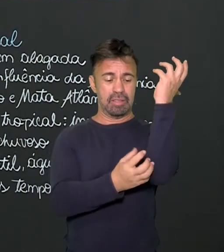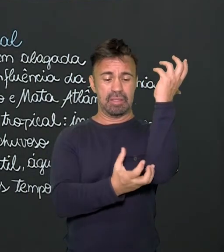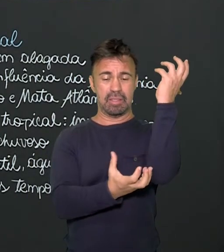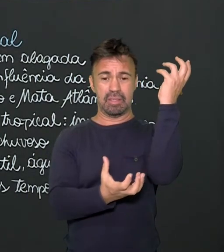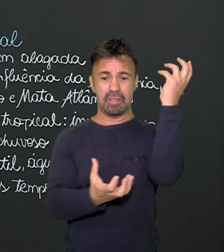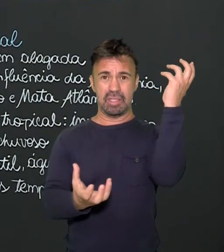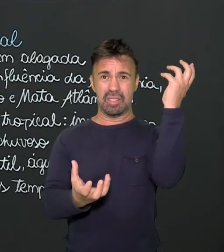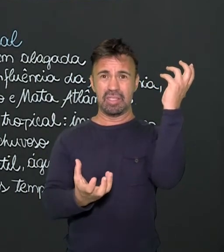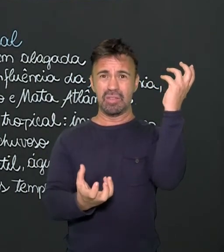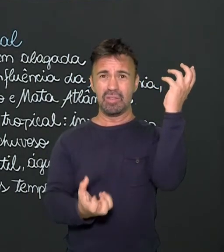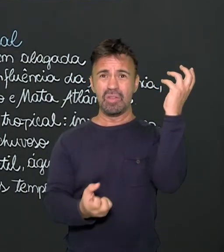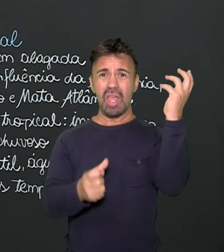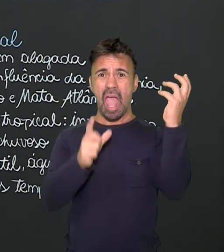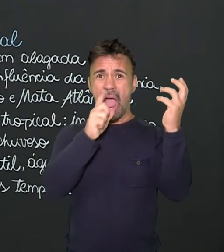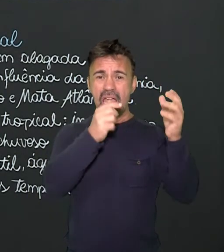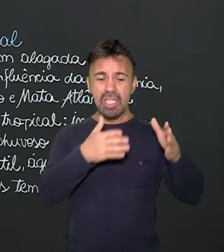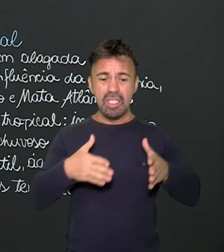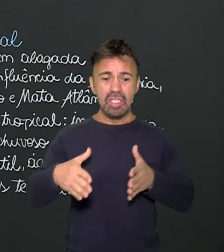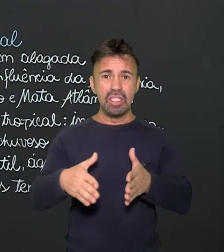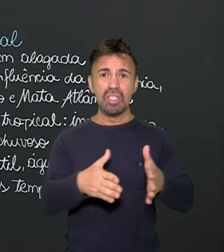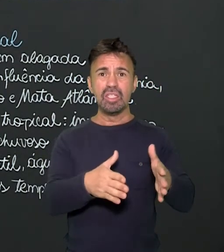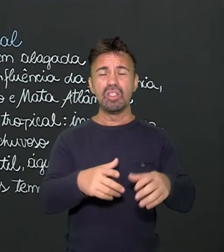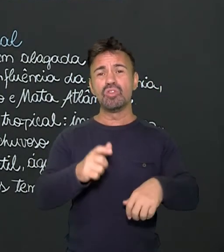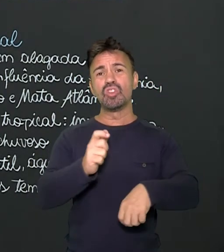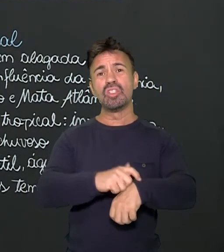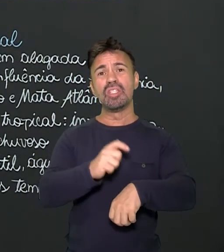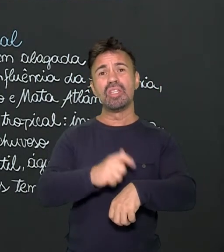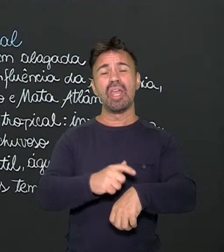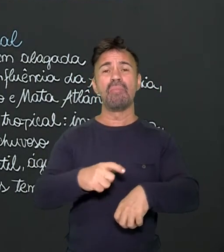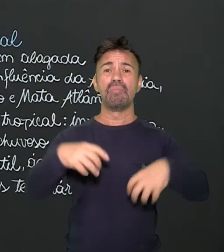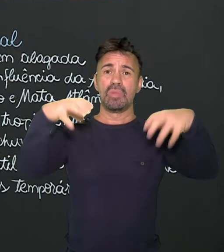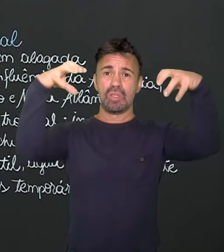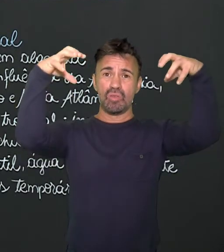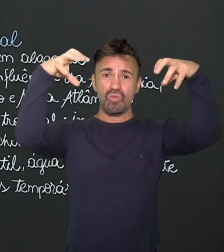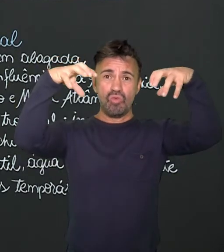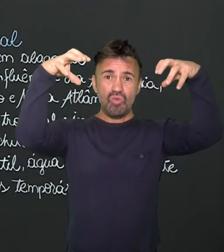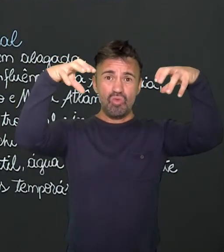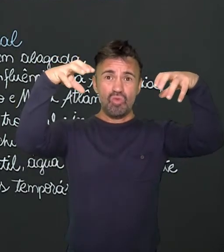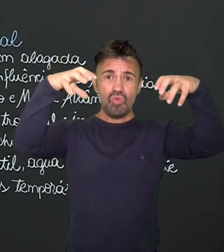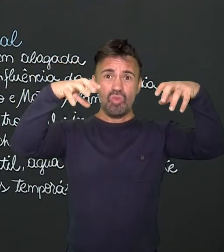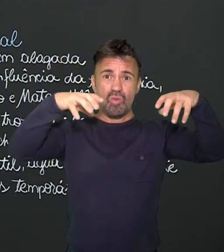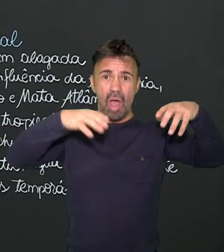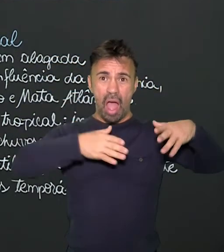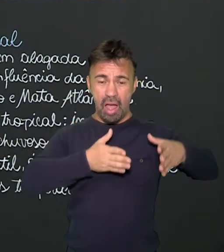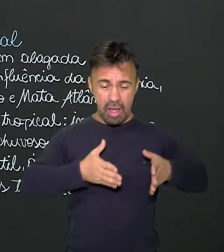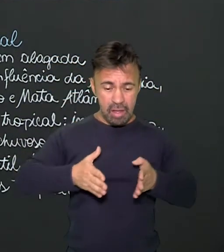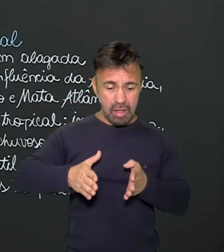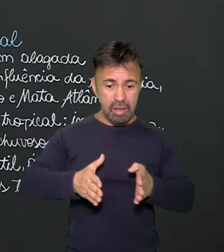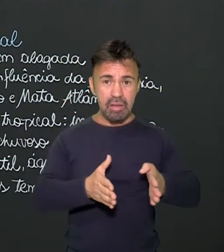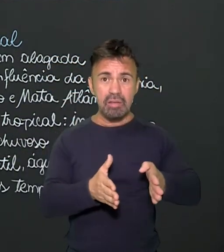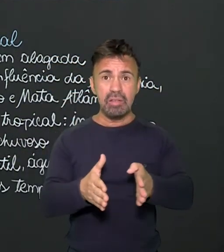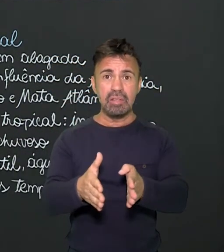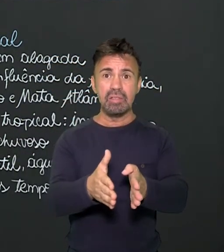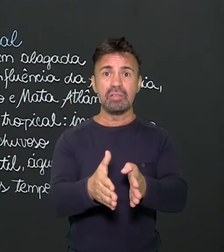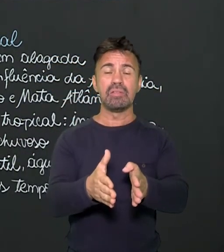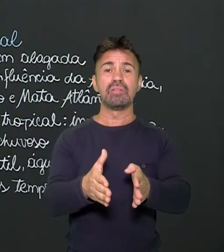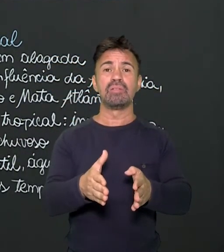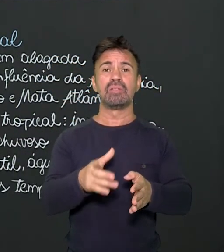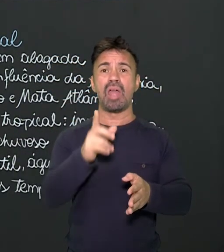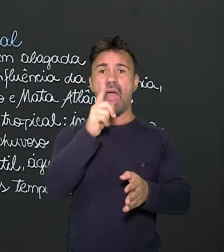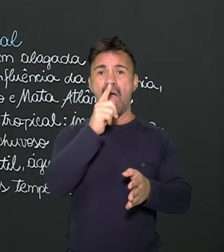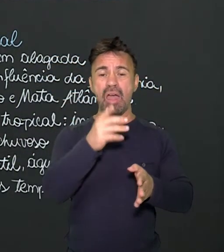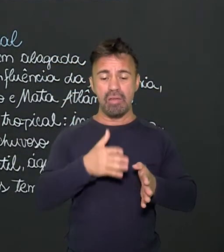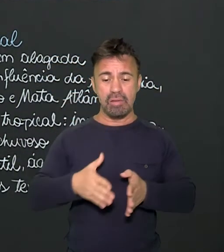caatinga, ela tem os chamados rios temporários. Em épocas de chuva, há a formação de alguns rios e